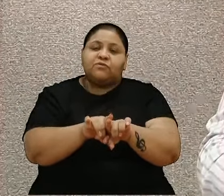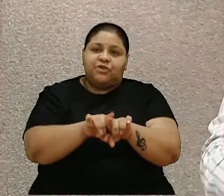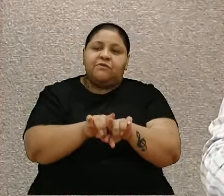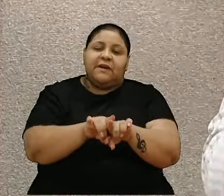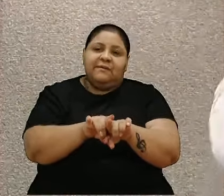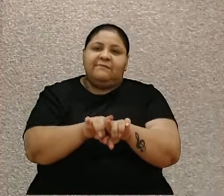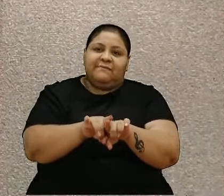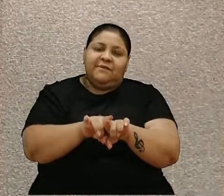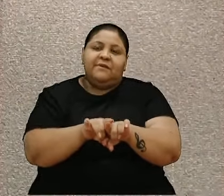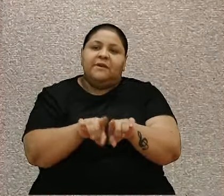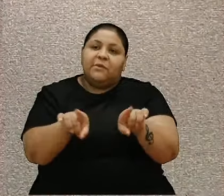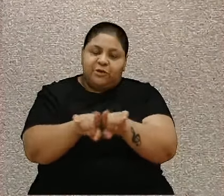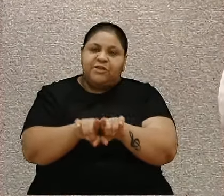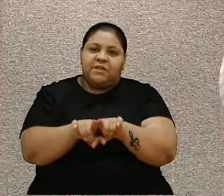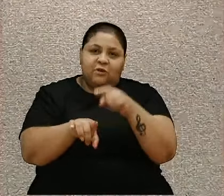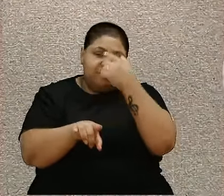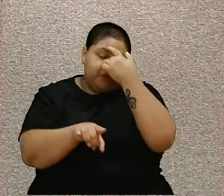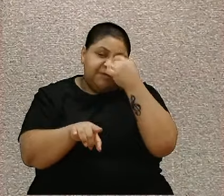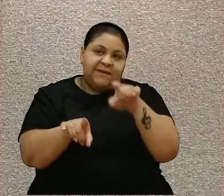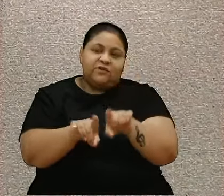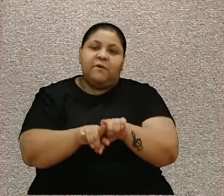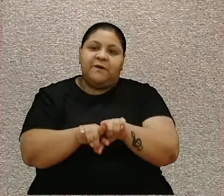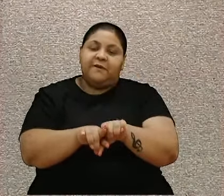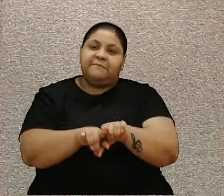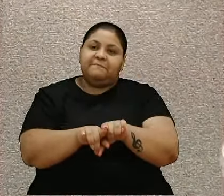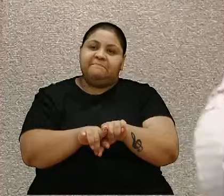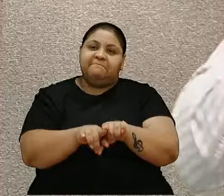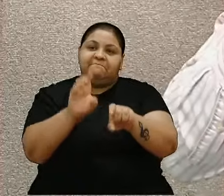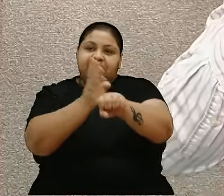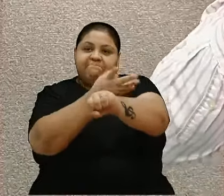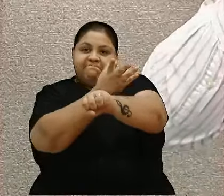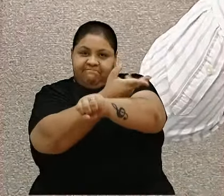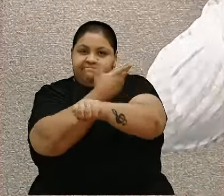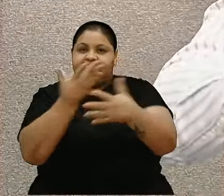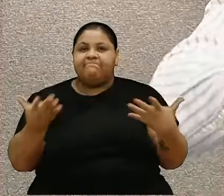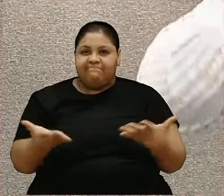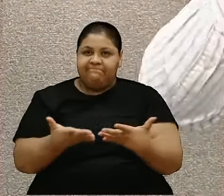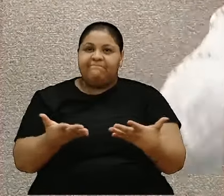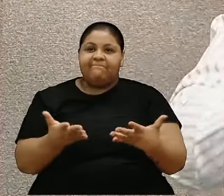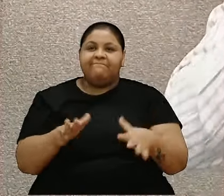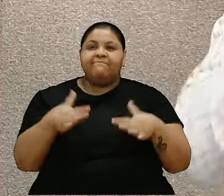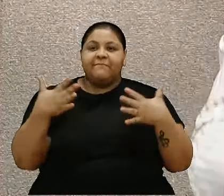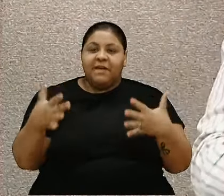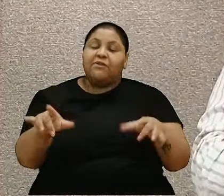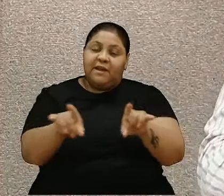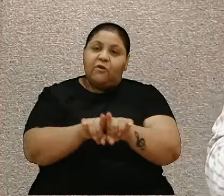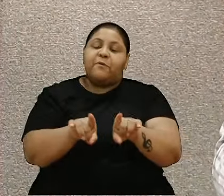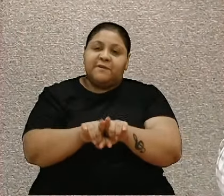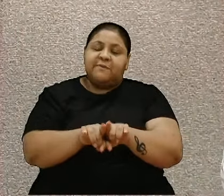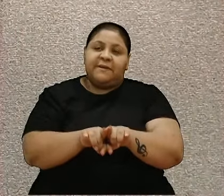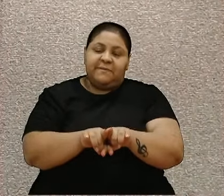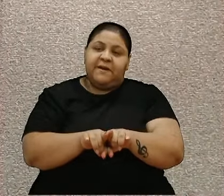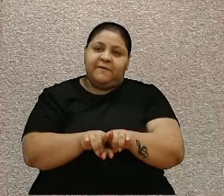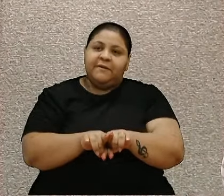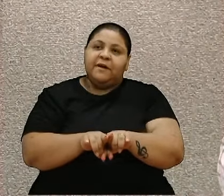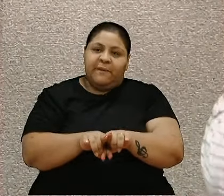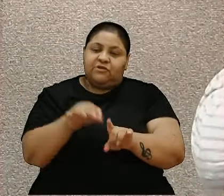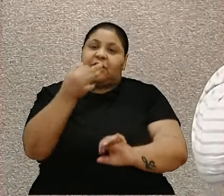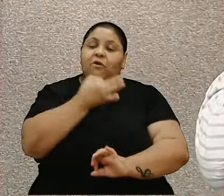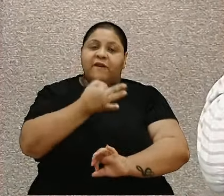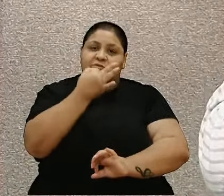funciona. Campos da Serra, desculpa. Campos da Serra, corrigindo. Então, a gente sabe que o transporte público de Caxias do